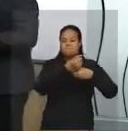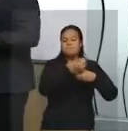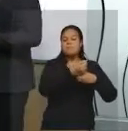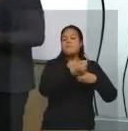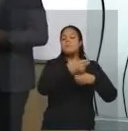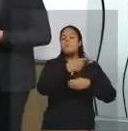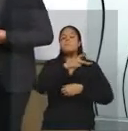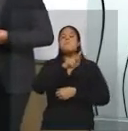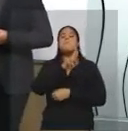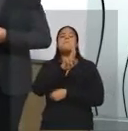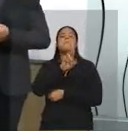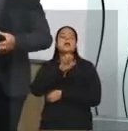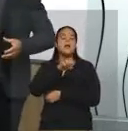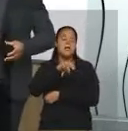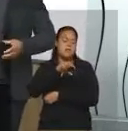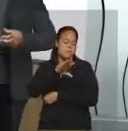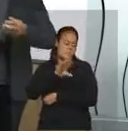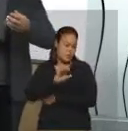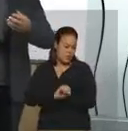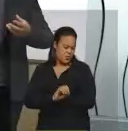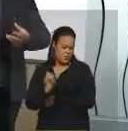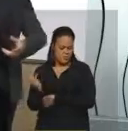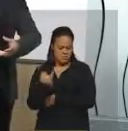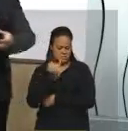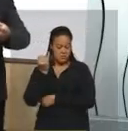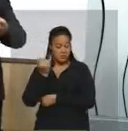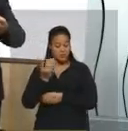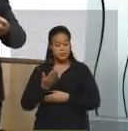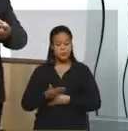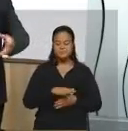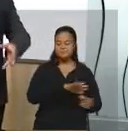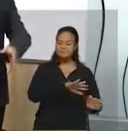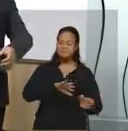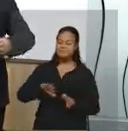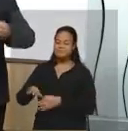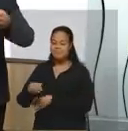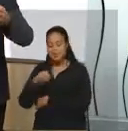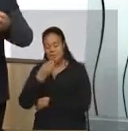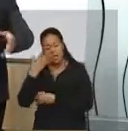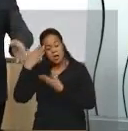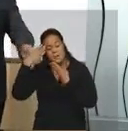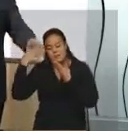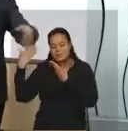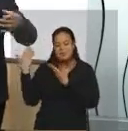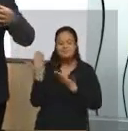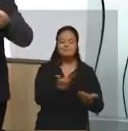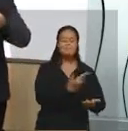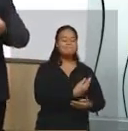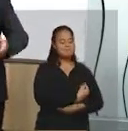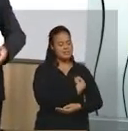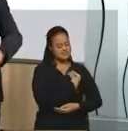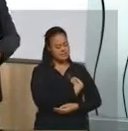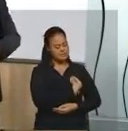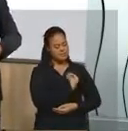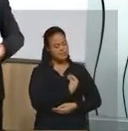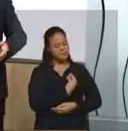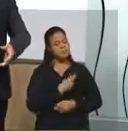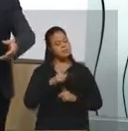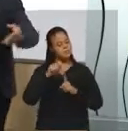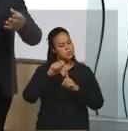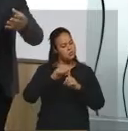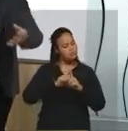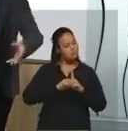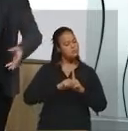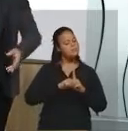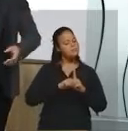uma grande importância. Bom, muito obrigado para todos vocês pela presença, por mais este mês aí que nós